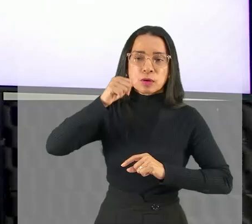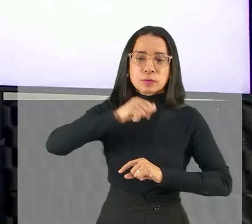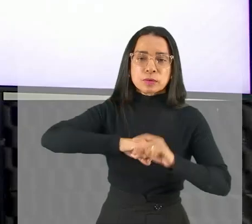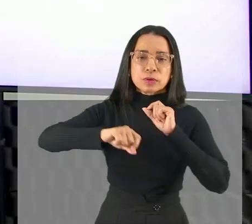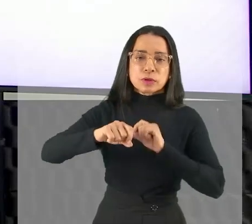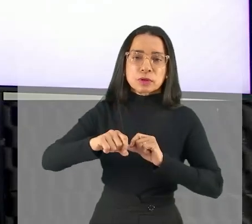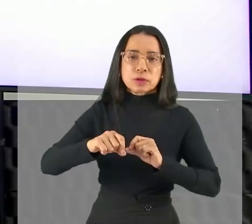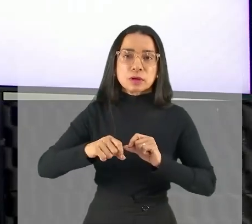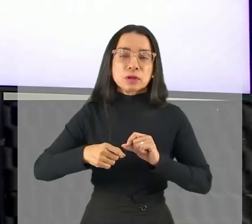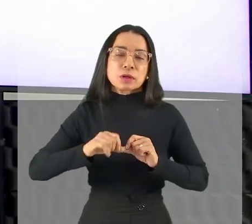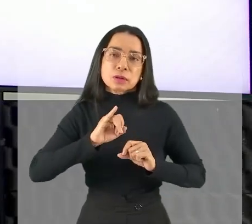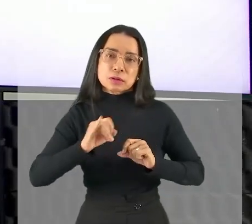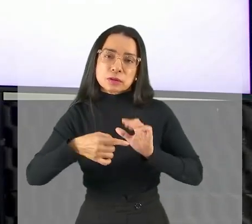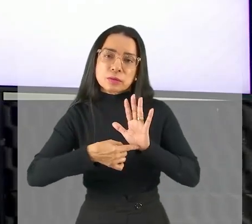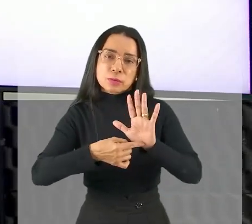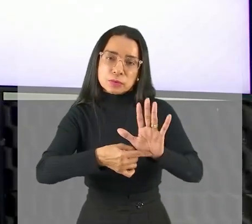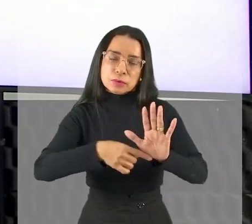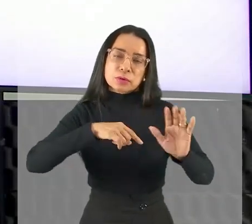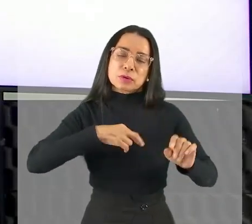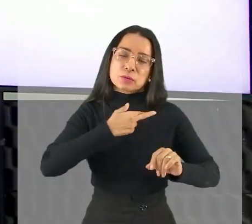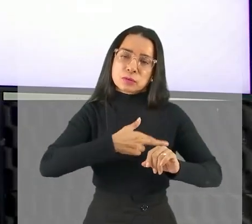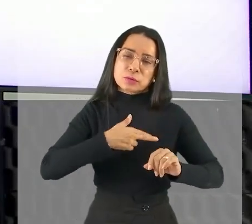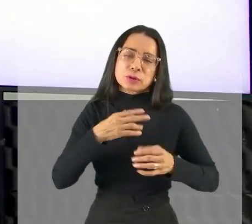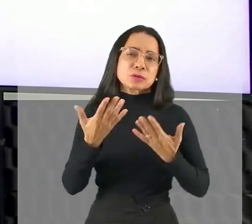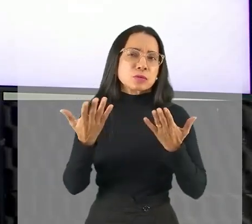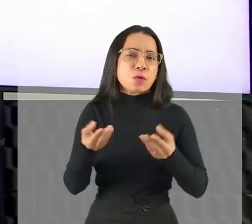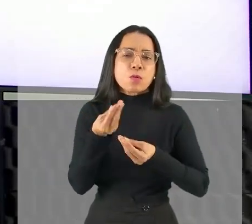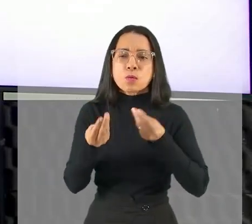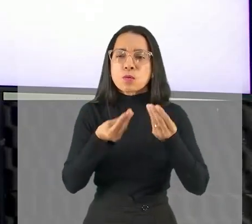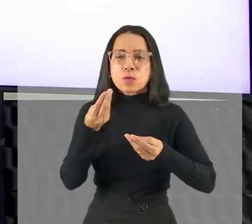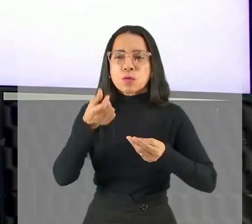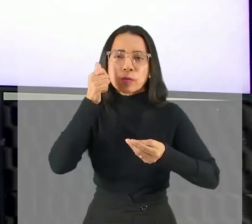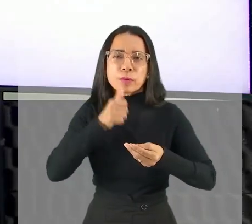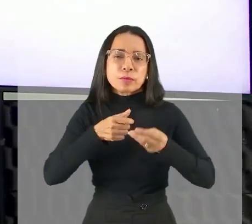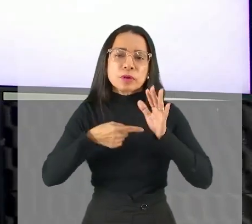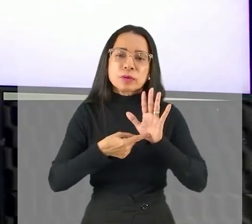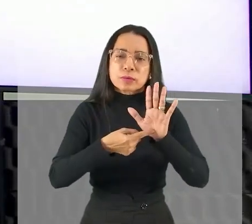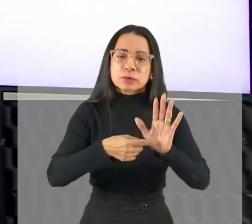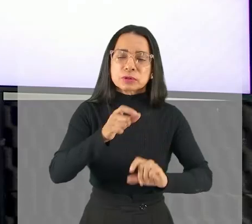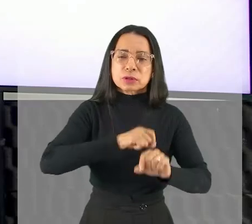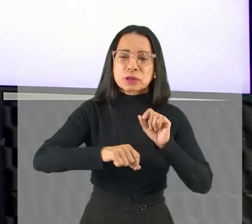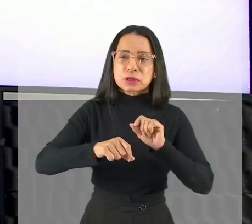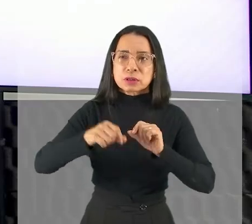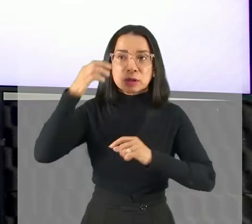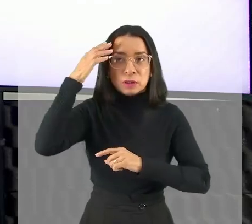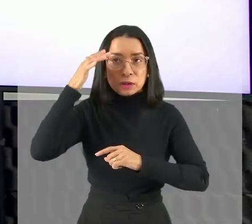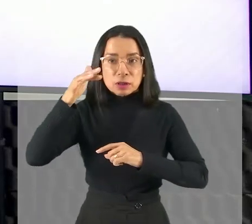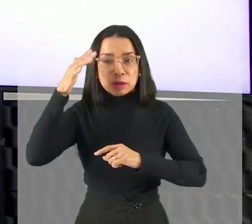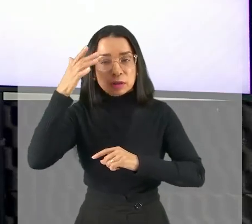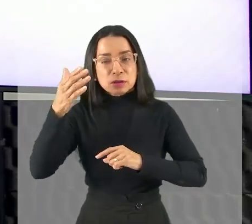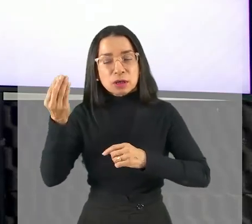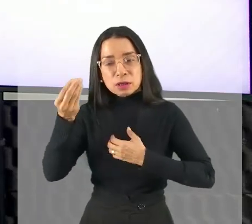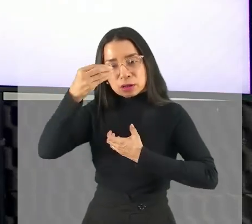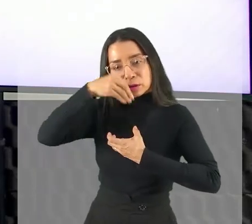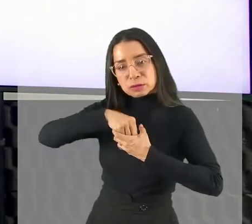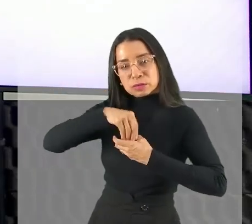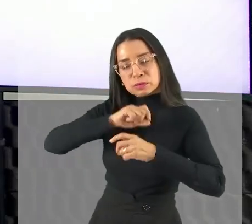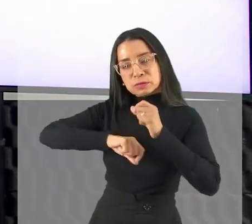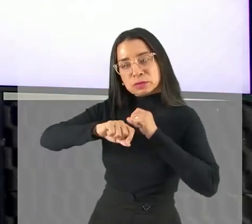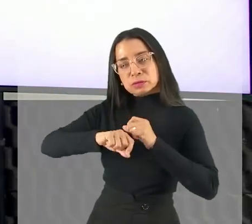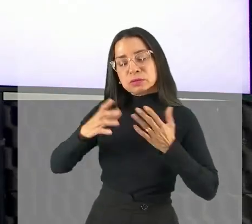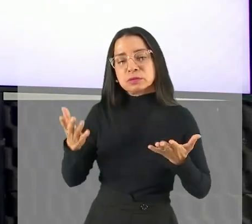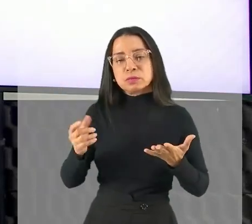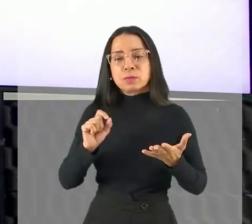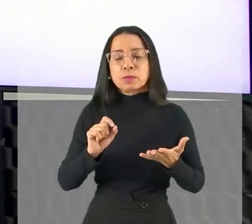qual a forma que a mulher é retratada no romantismo? Idealizada, de forma subjetiva, principalmente se a gente vai para o